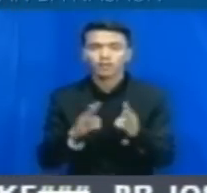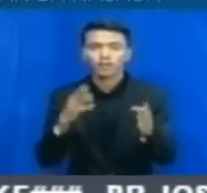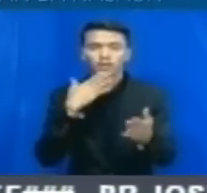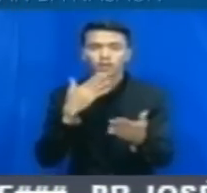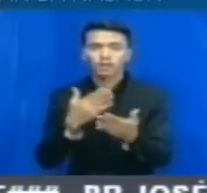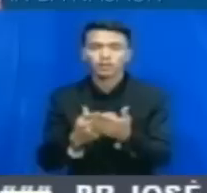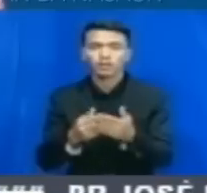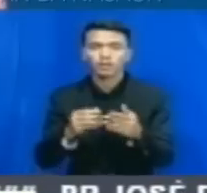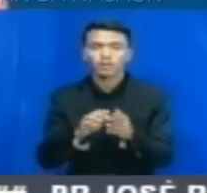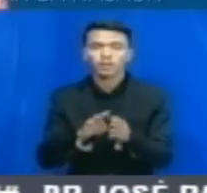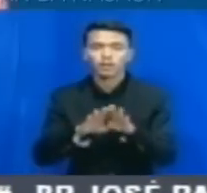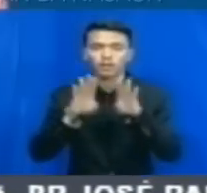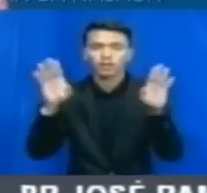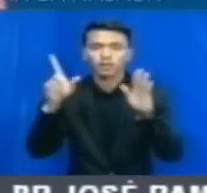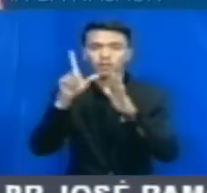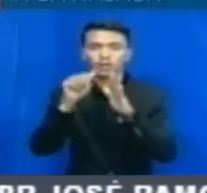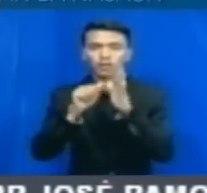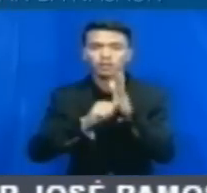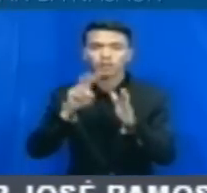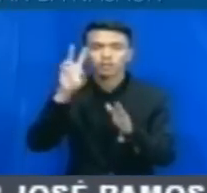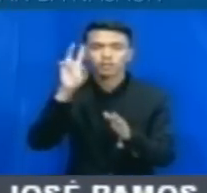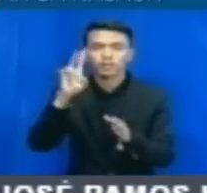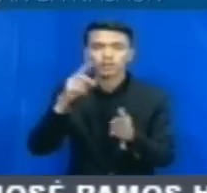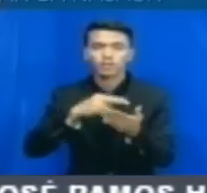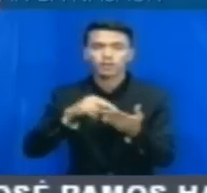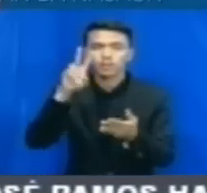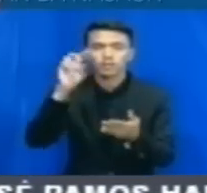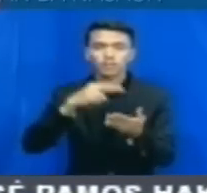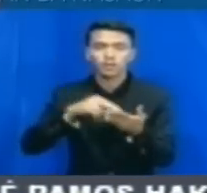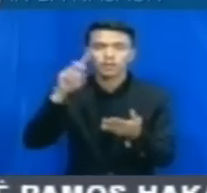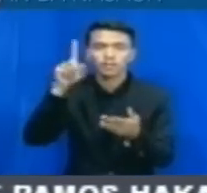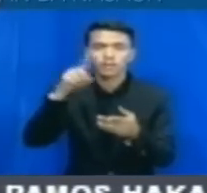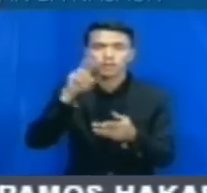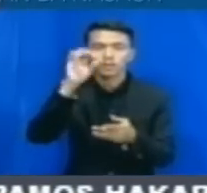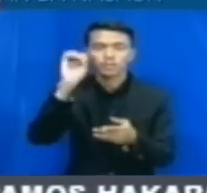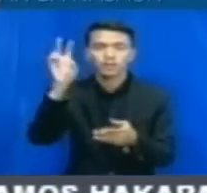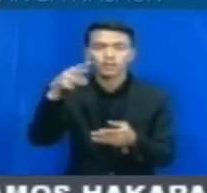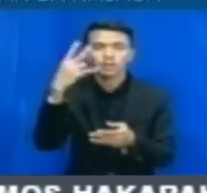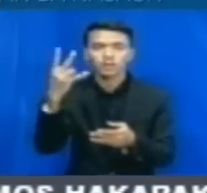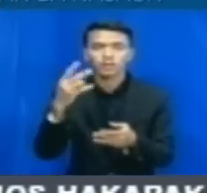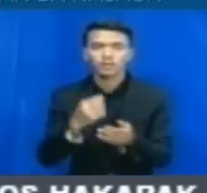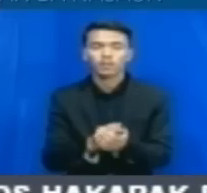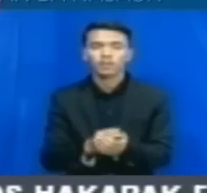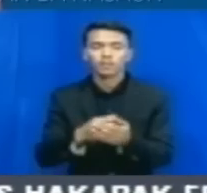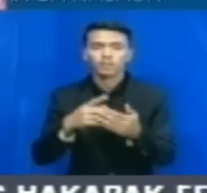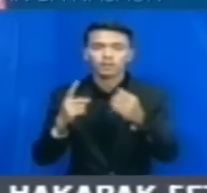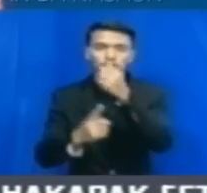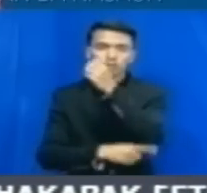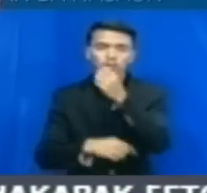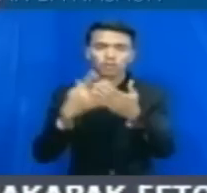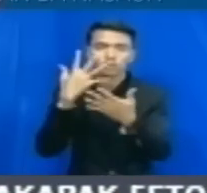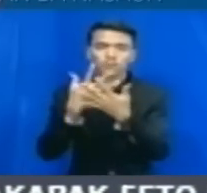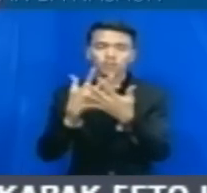aplica artigo 7 Husi lei número 2/2017 no aplica medida coação de que dia clínica pena preventiva. Pena prisão,